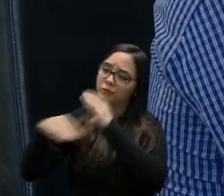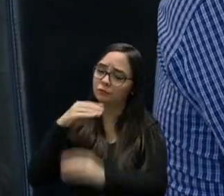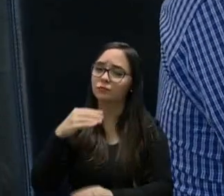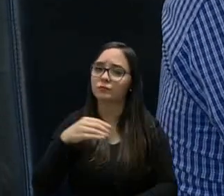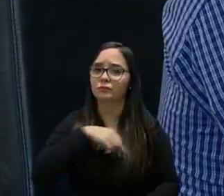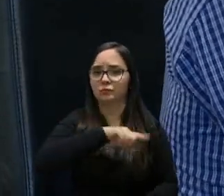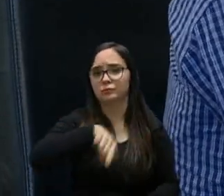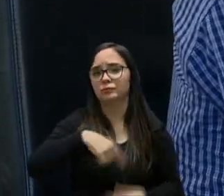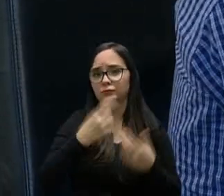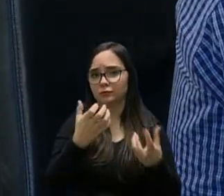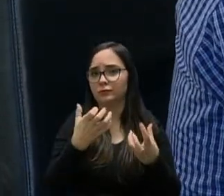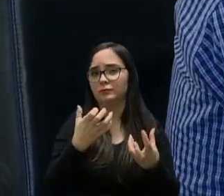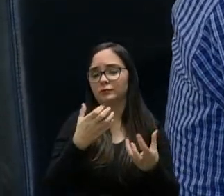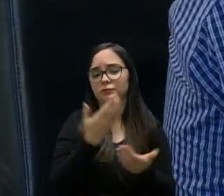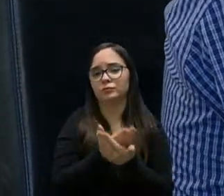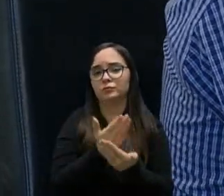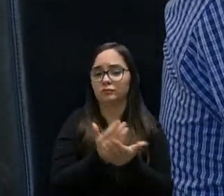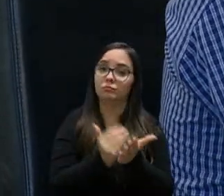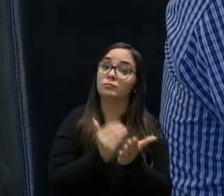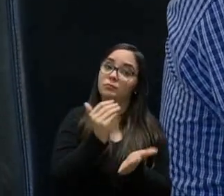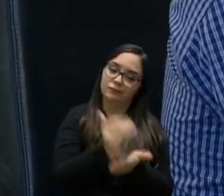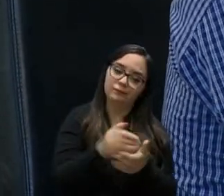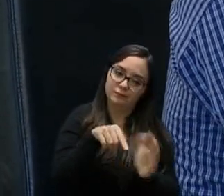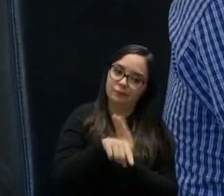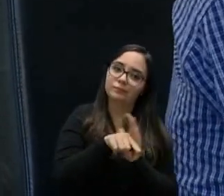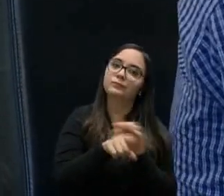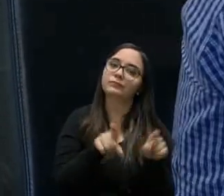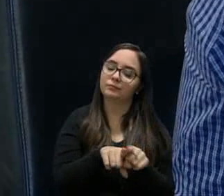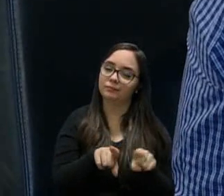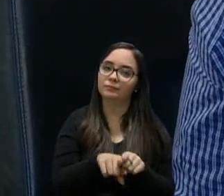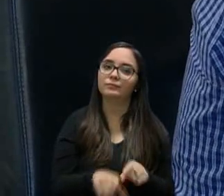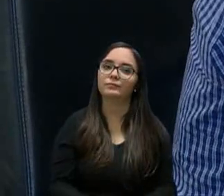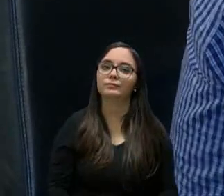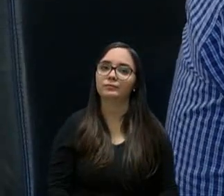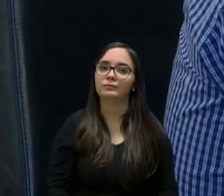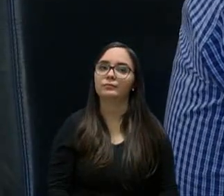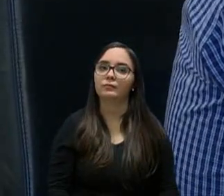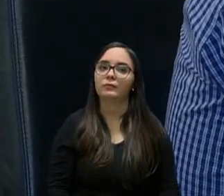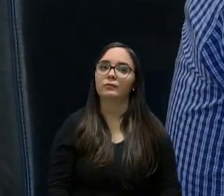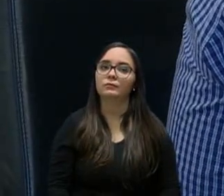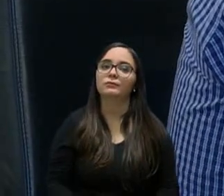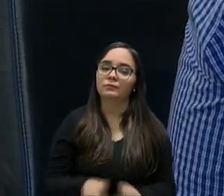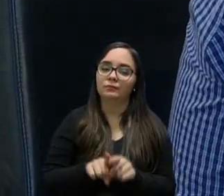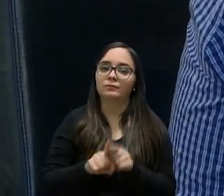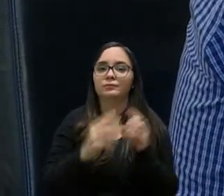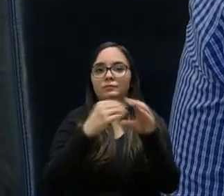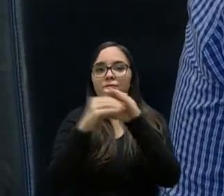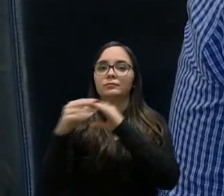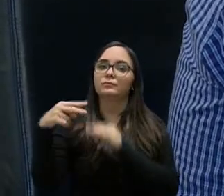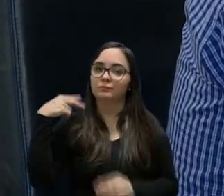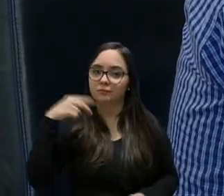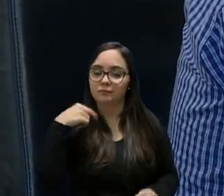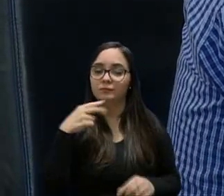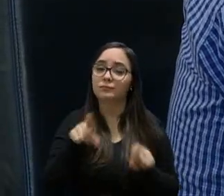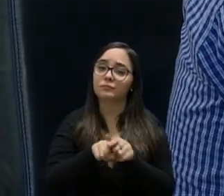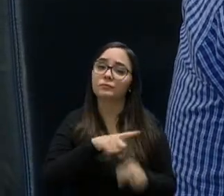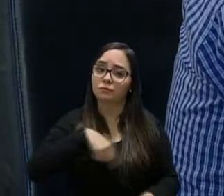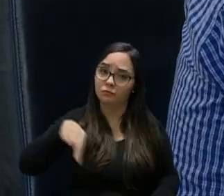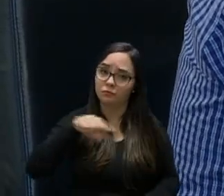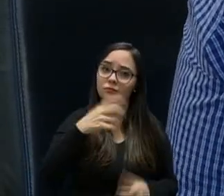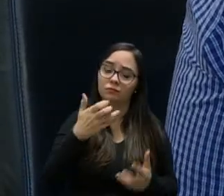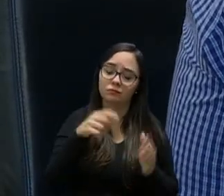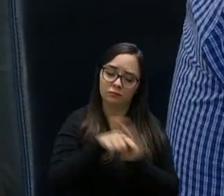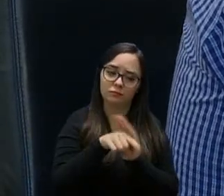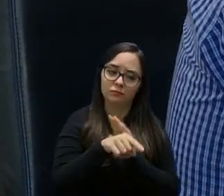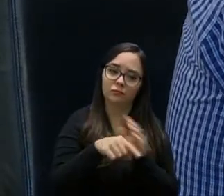a comissão fizesse um estudo aprofundado o a utilizar para os vereadores para que a gente pudesse analisar os projetos